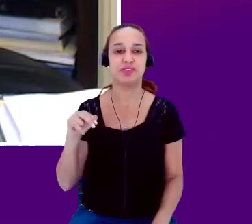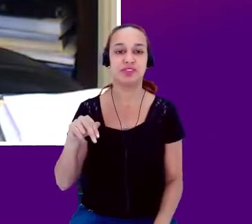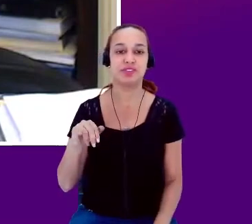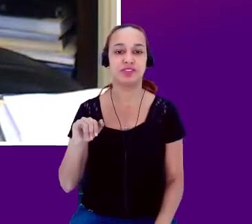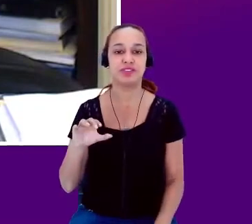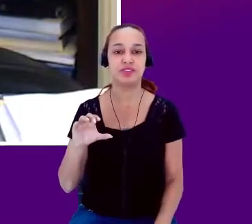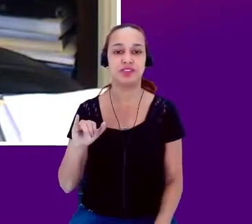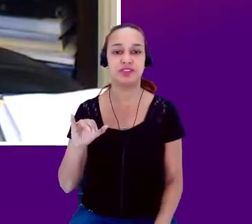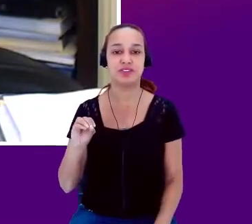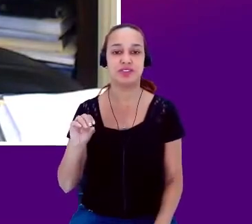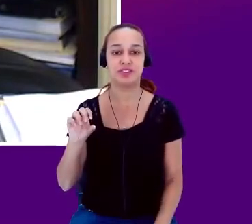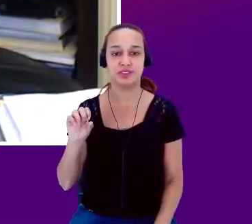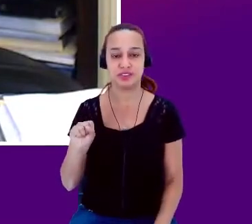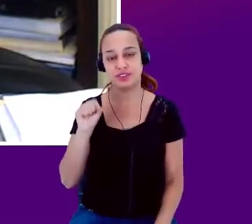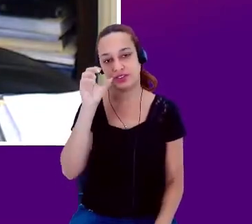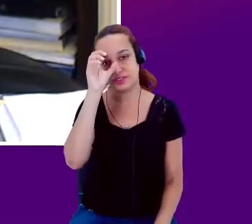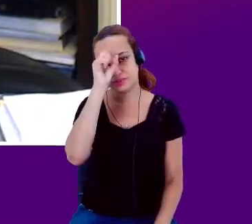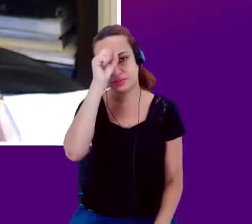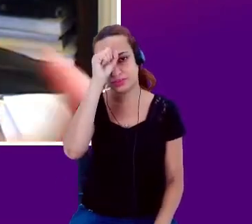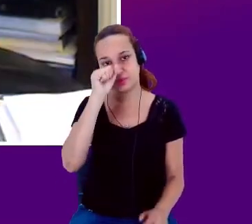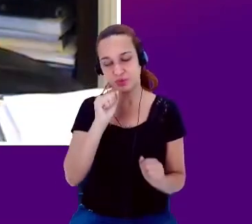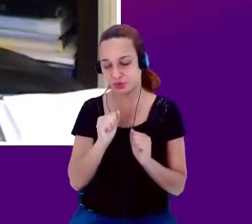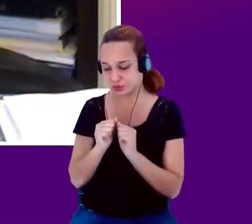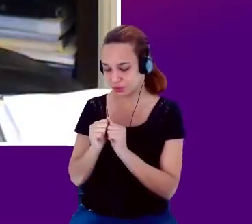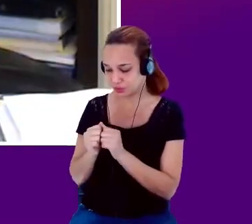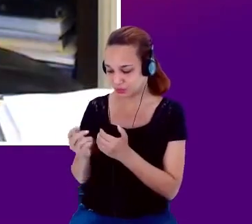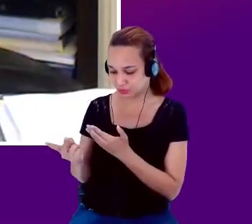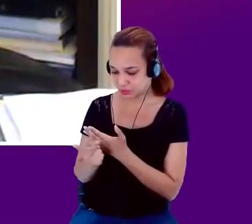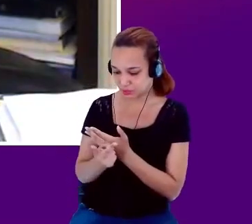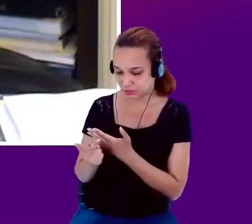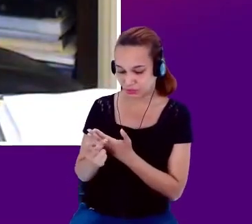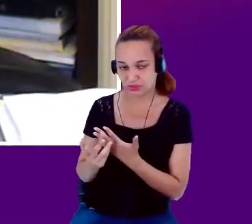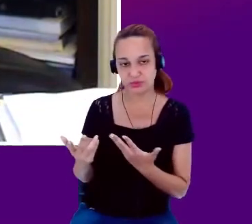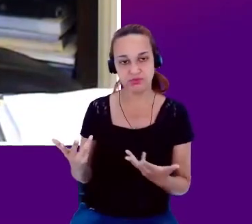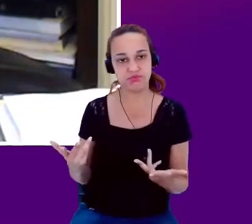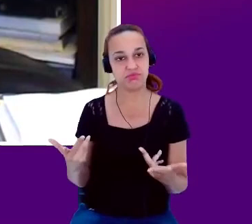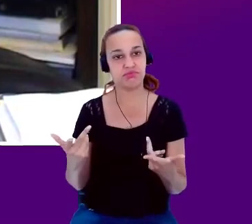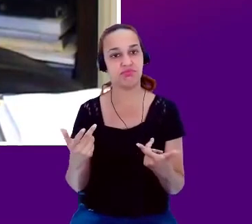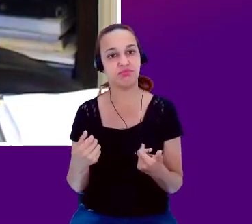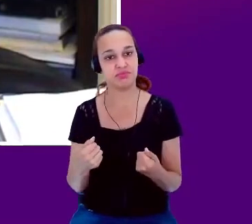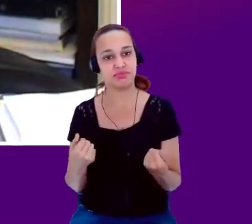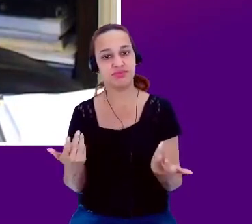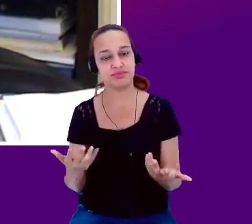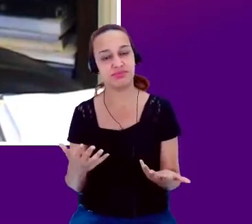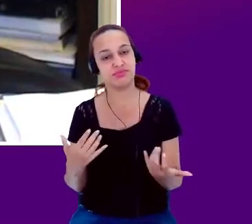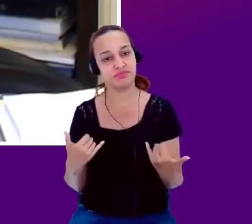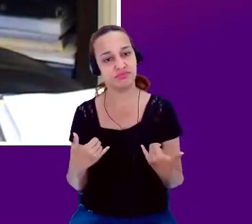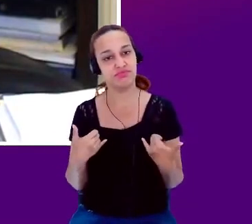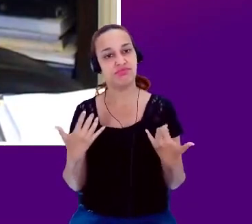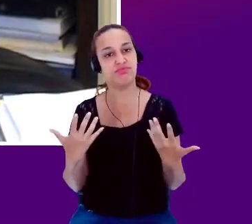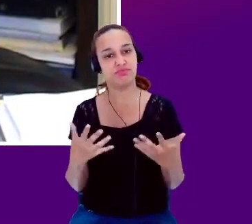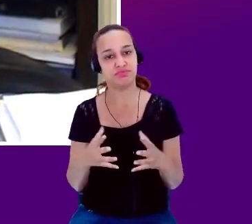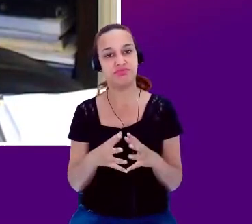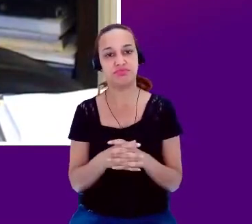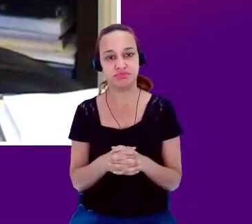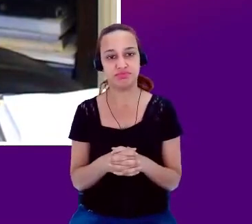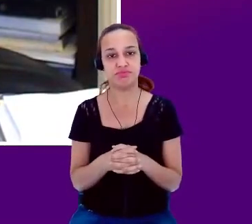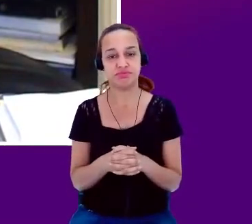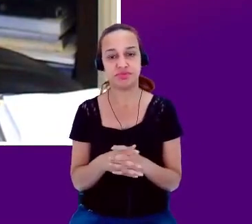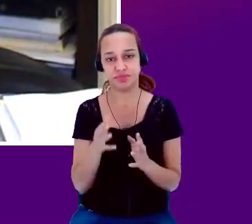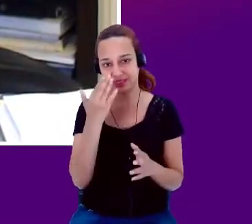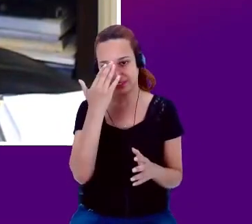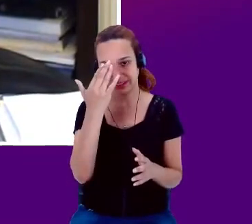e aprender novamente, como sempre, com a Miriam e com a Glaucia, é uma oportunidade única. Muito